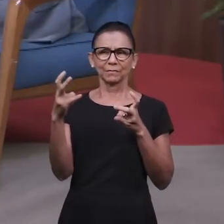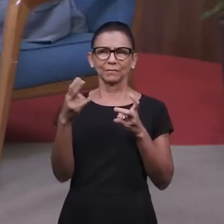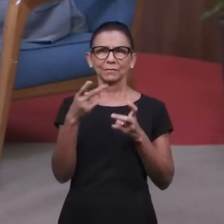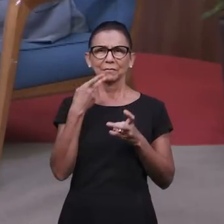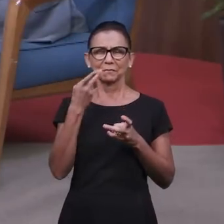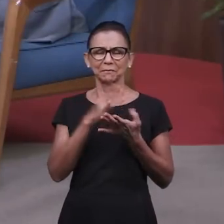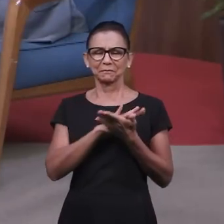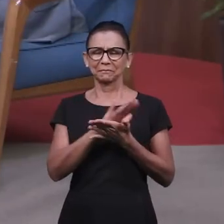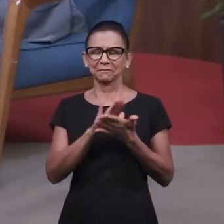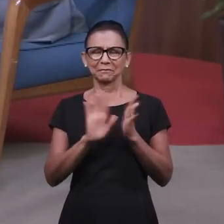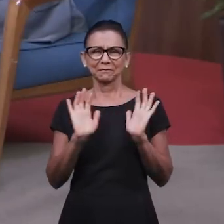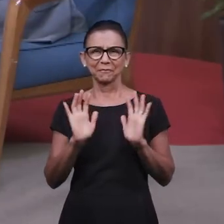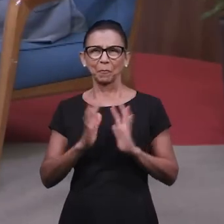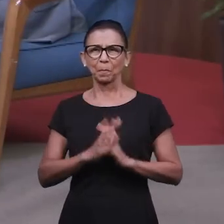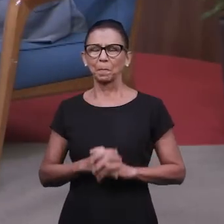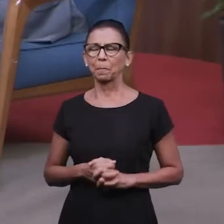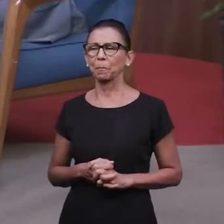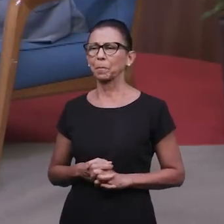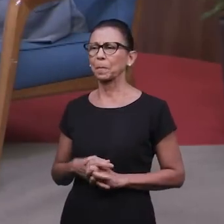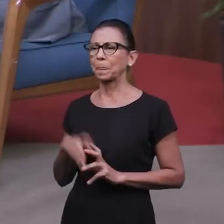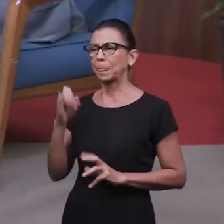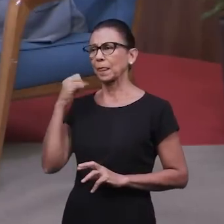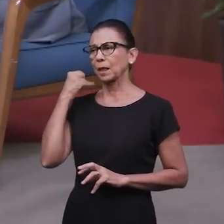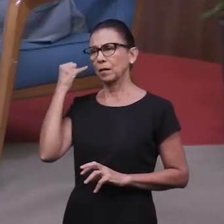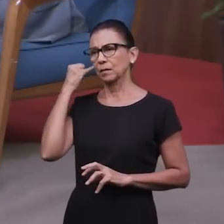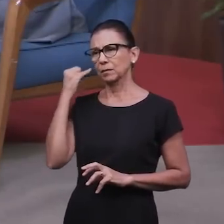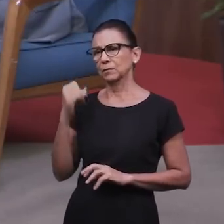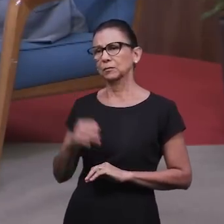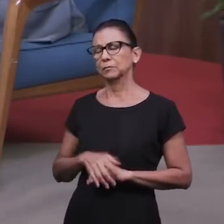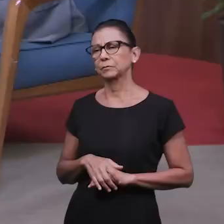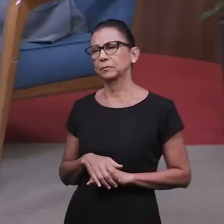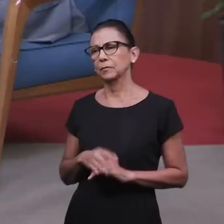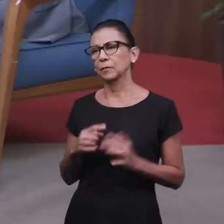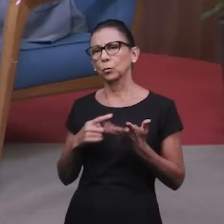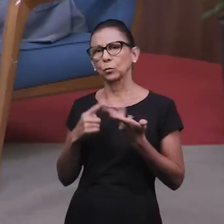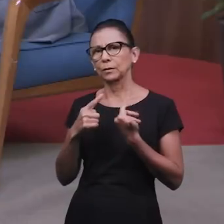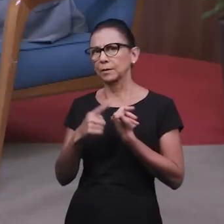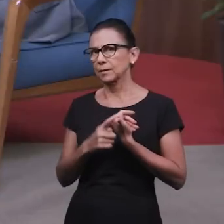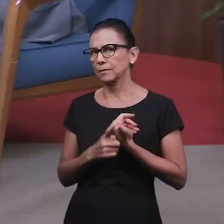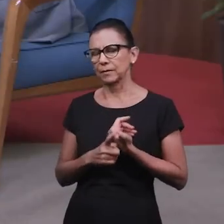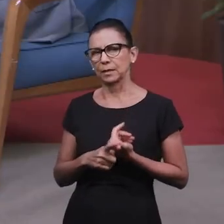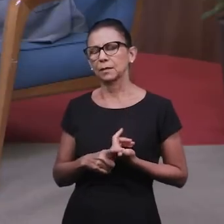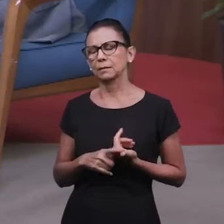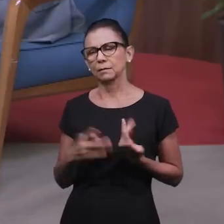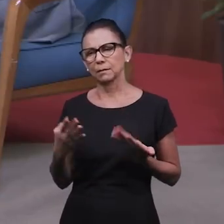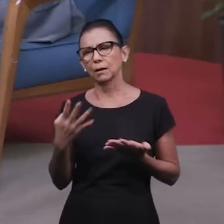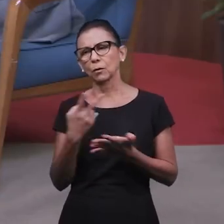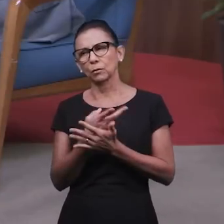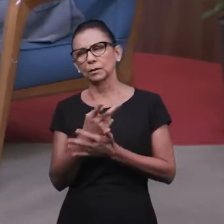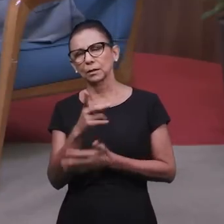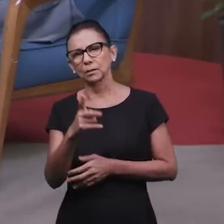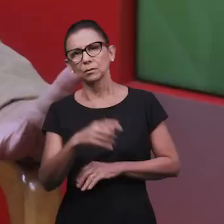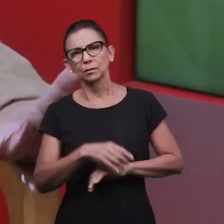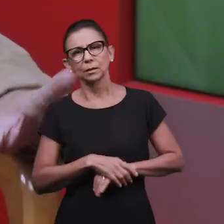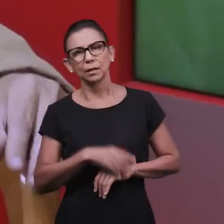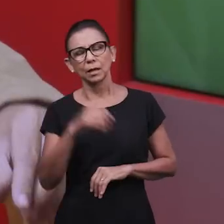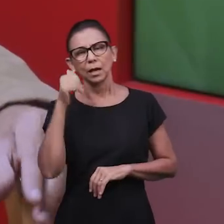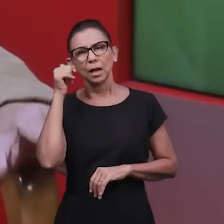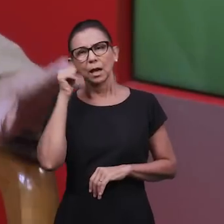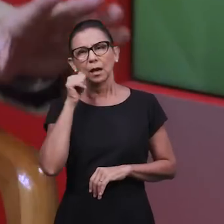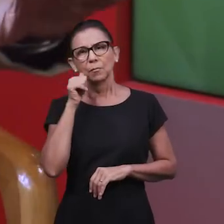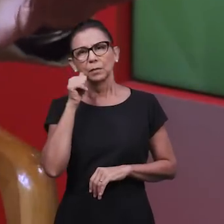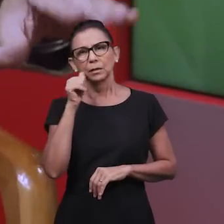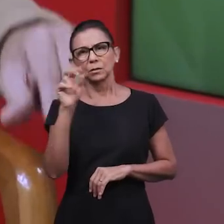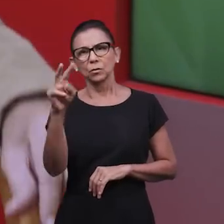às vezes, dizer nada, né? Quantas vezes, né, Josias? Já que aconteceu comigo, acontece com muitos irmãos, né? A pessoa chegar e